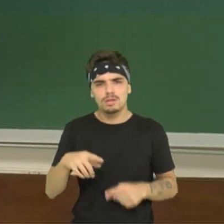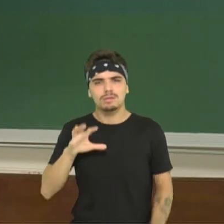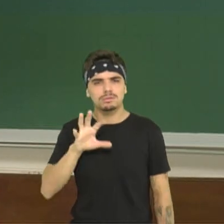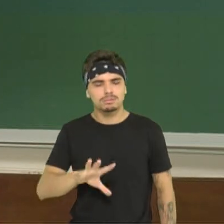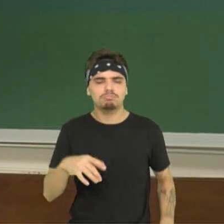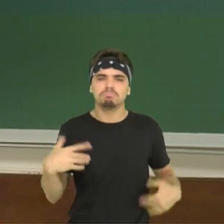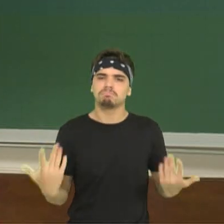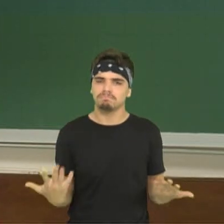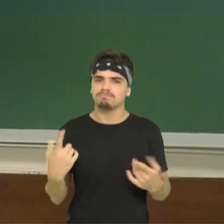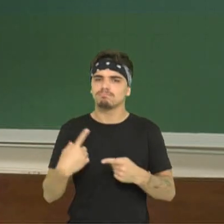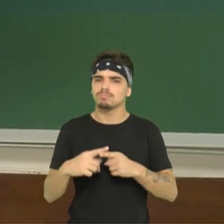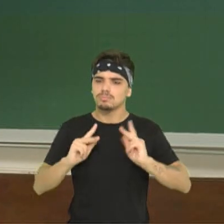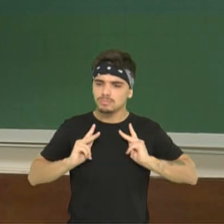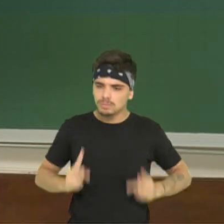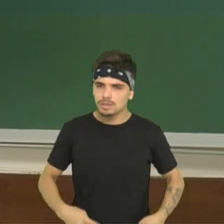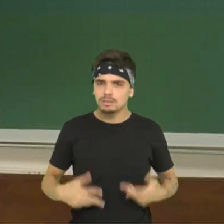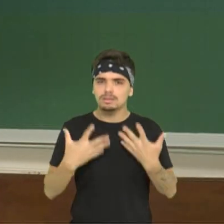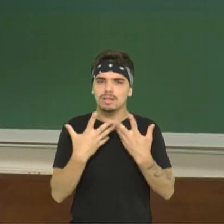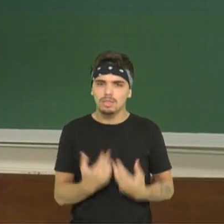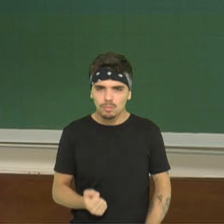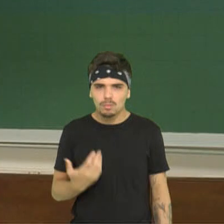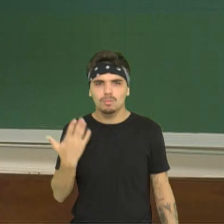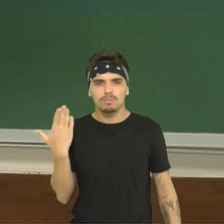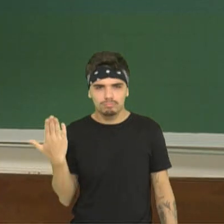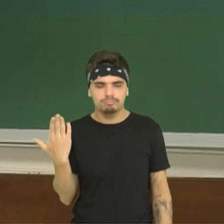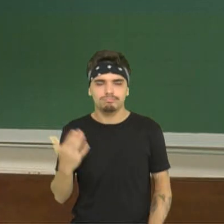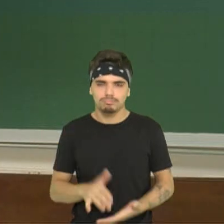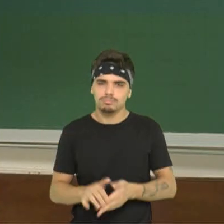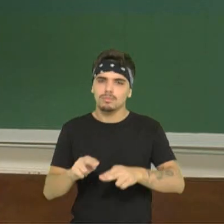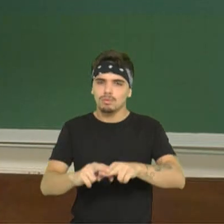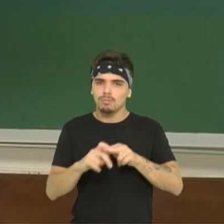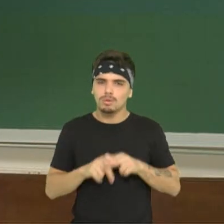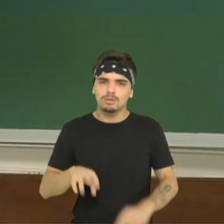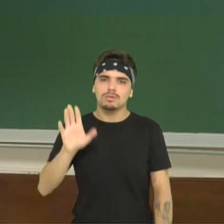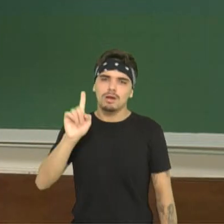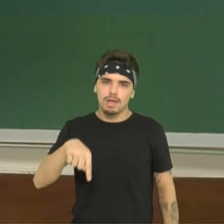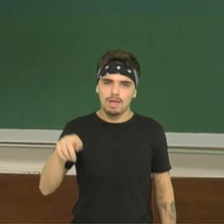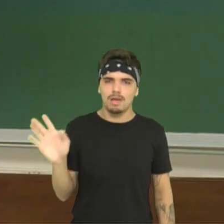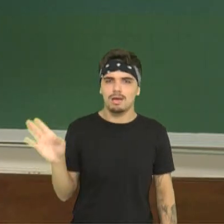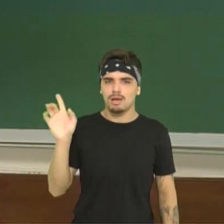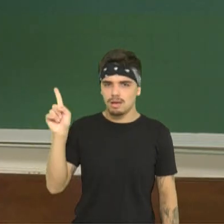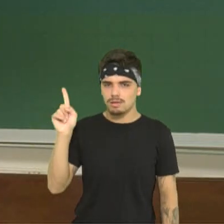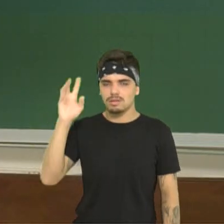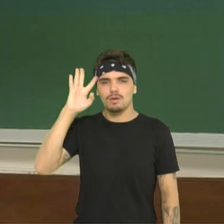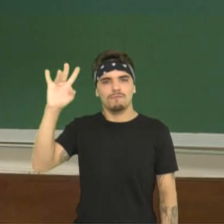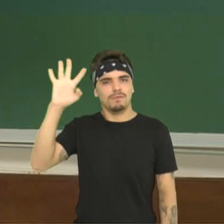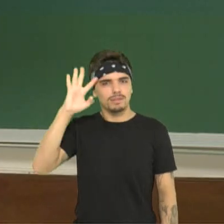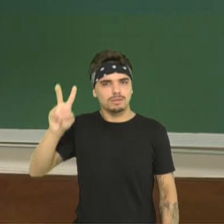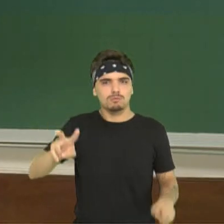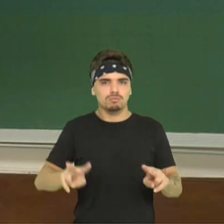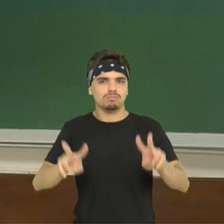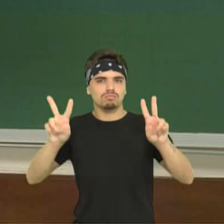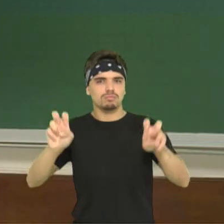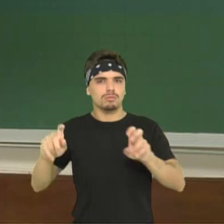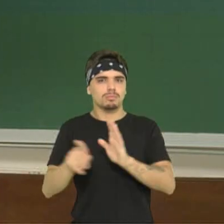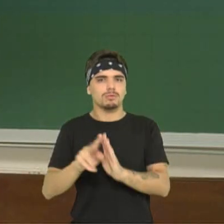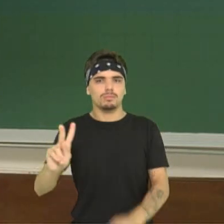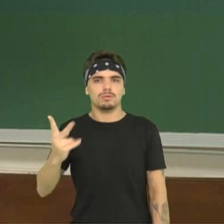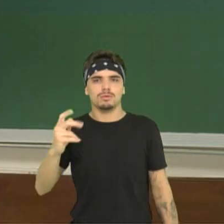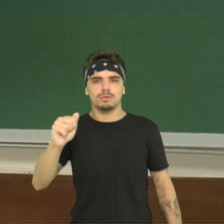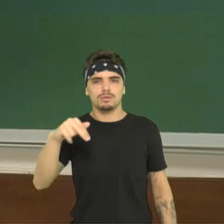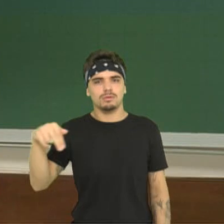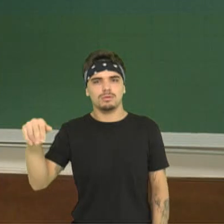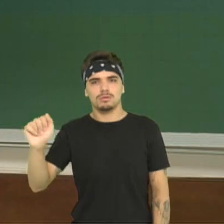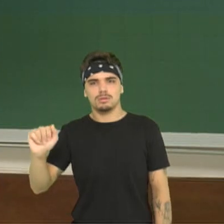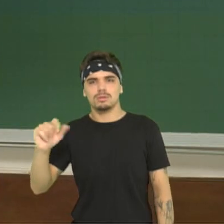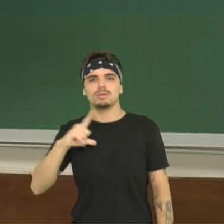Holocausto? Por que o ser humano aceitou Auschwitz, né? Então é justamente essa é a reflexão que a Hannah Arendt